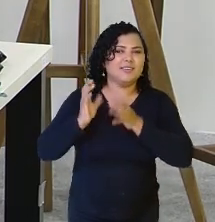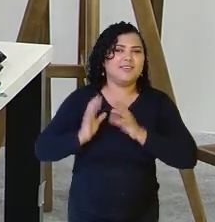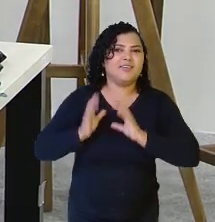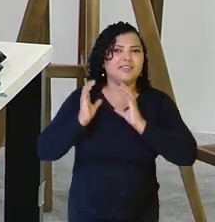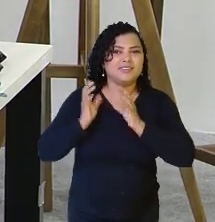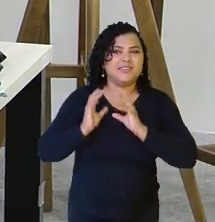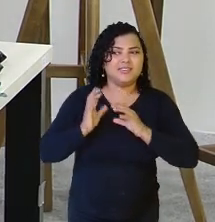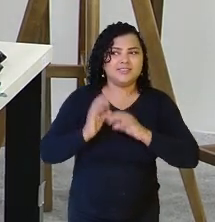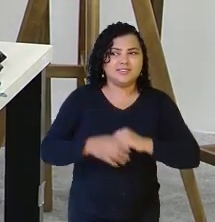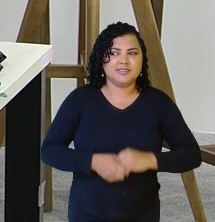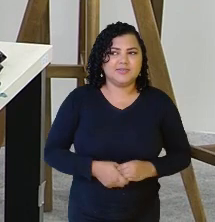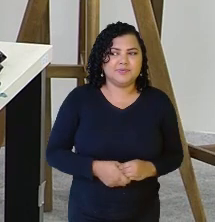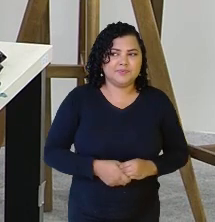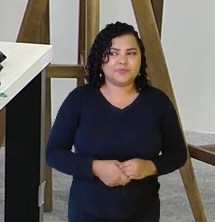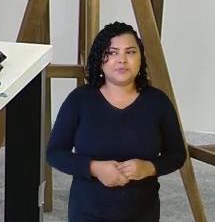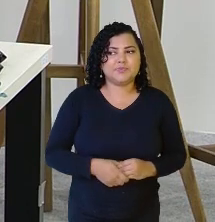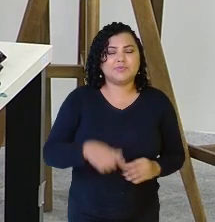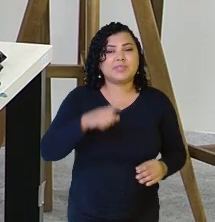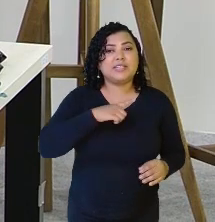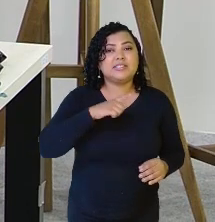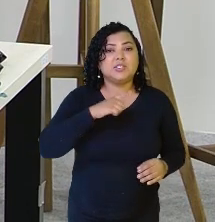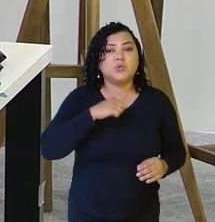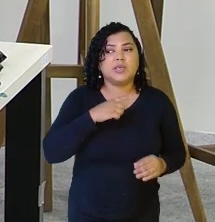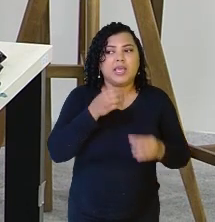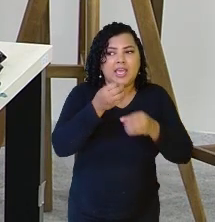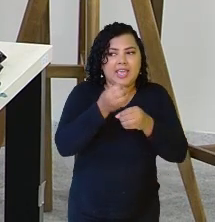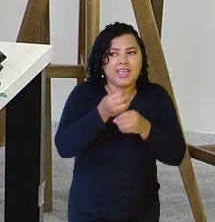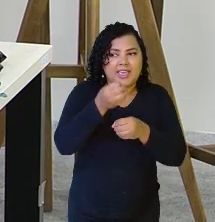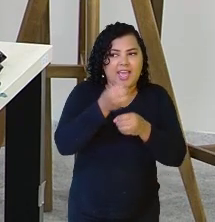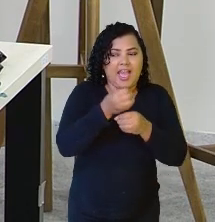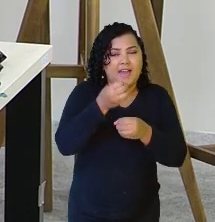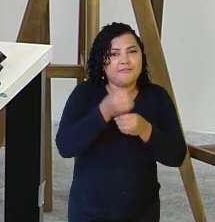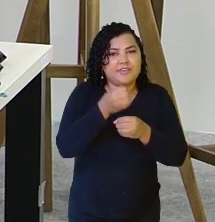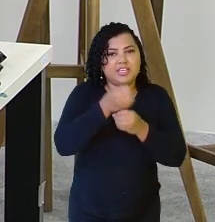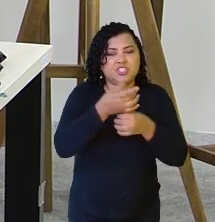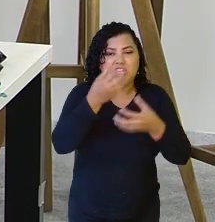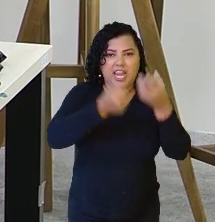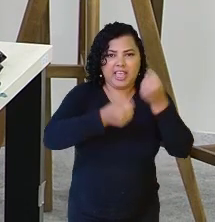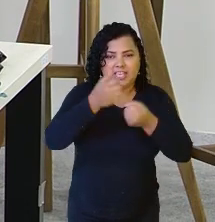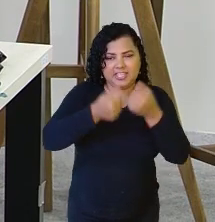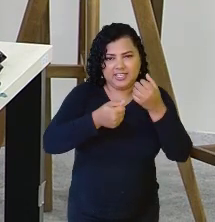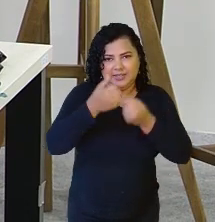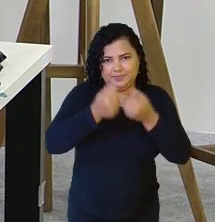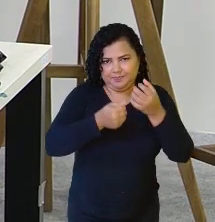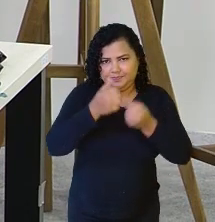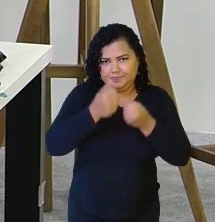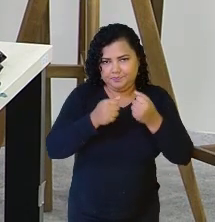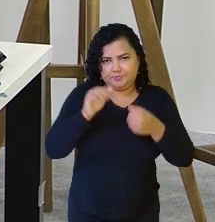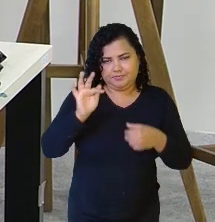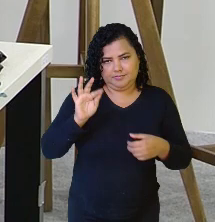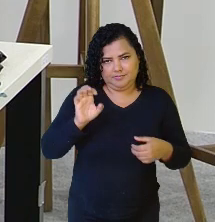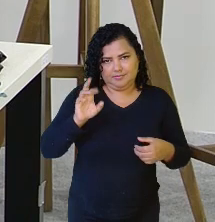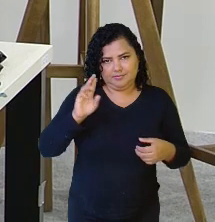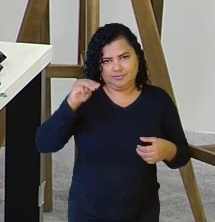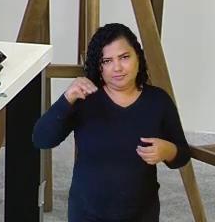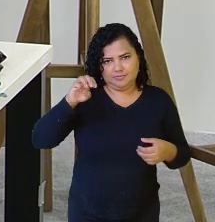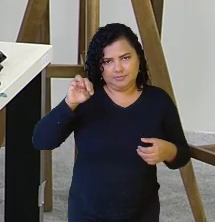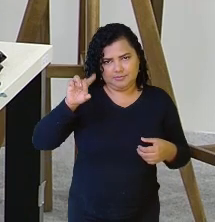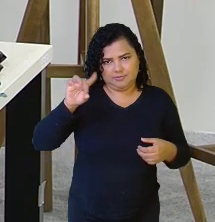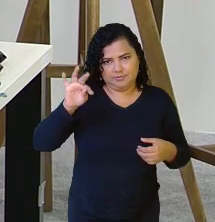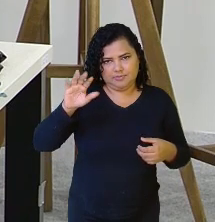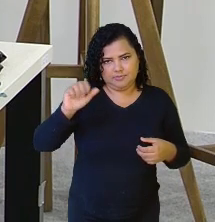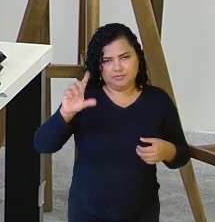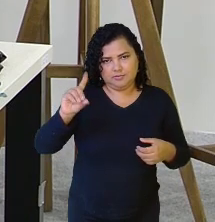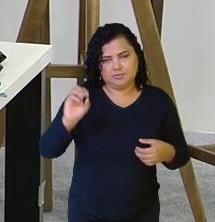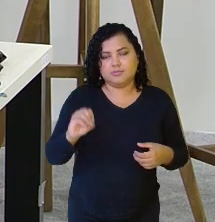Né? Aqui também tem garrafinhas de leite fermentado, 2, 4, 6. 6 garrafinhas de